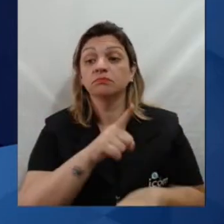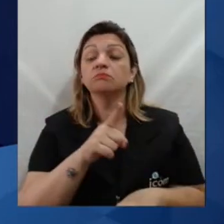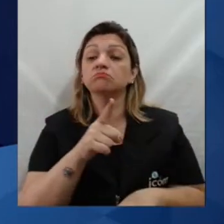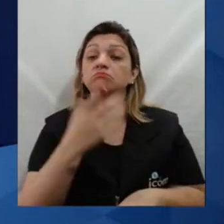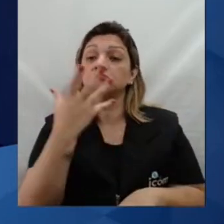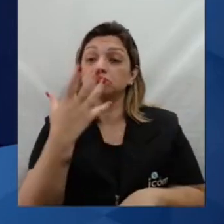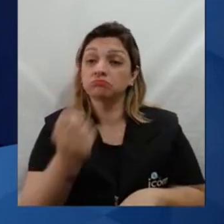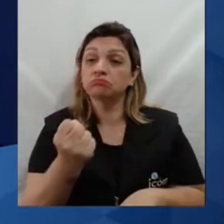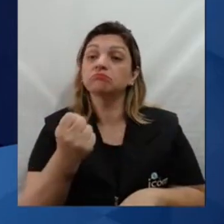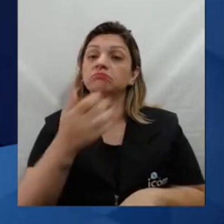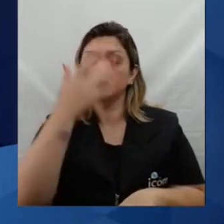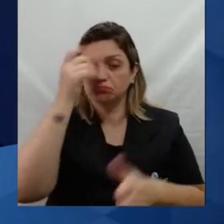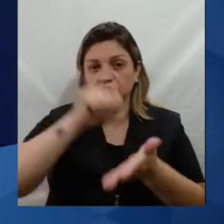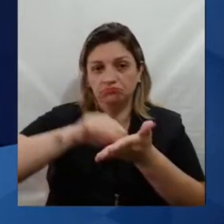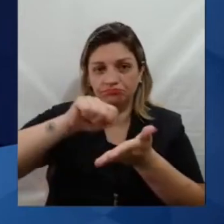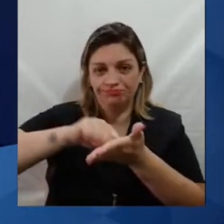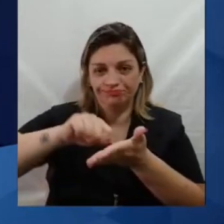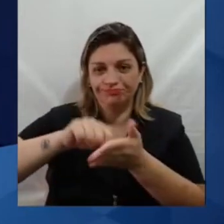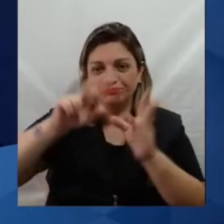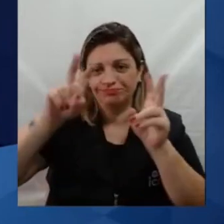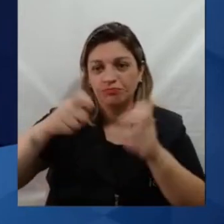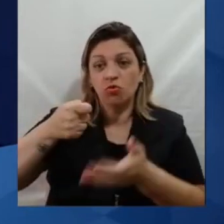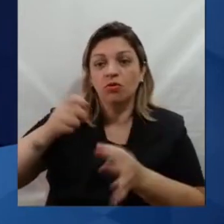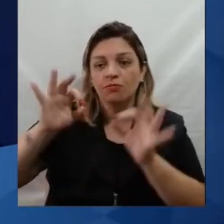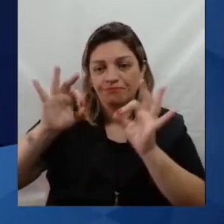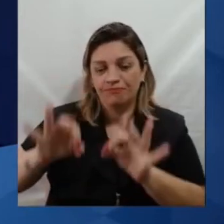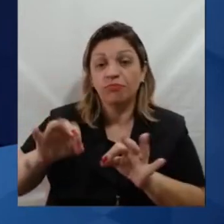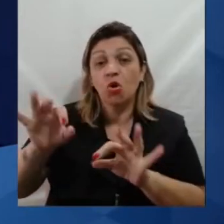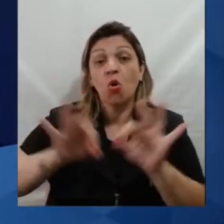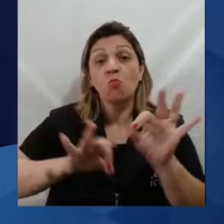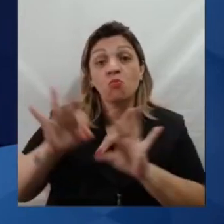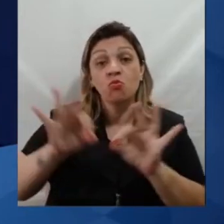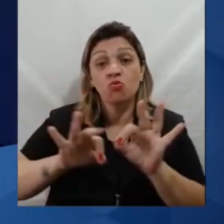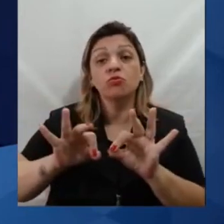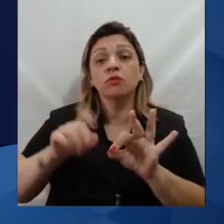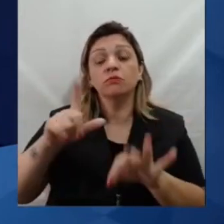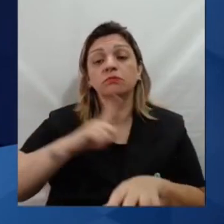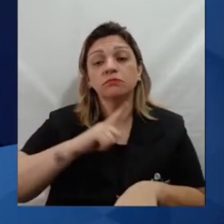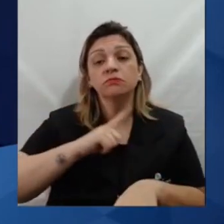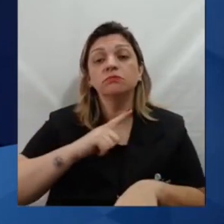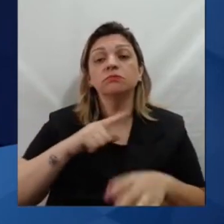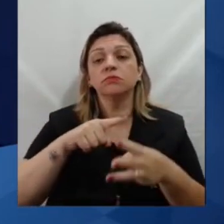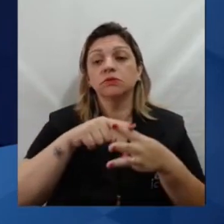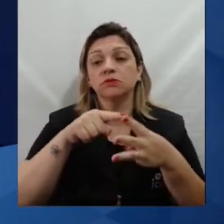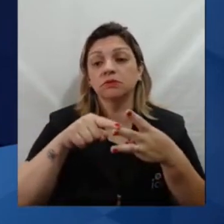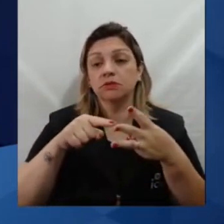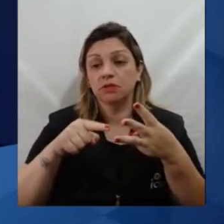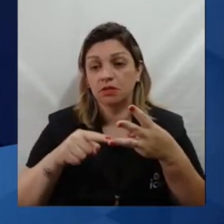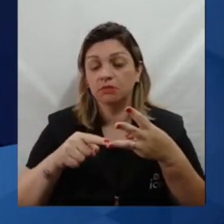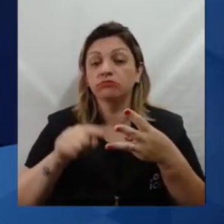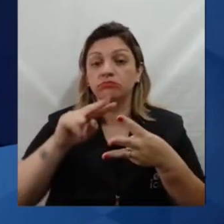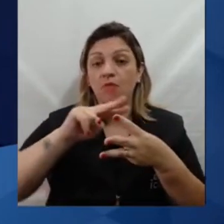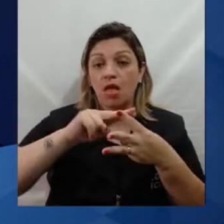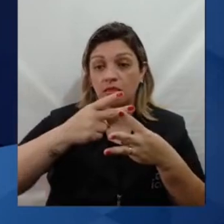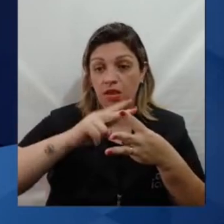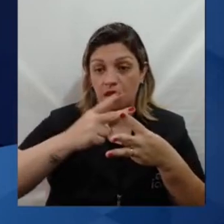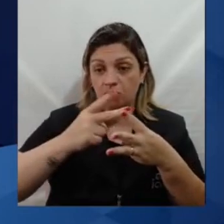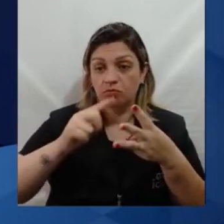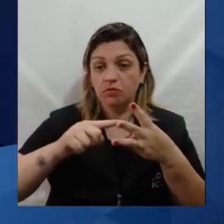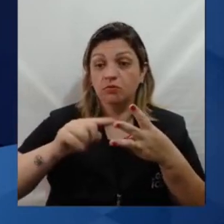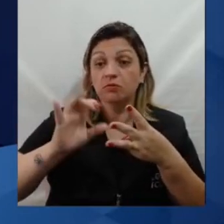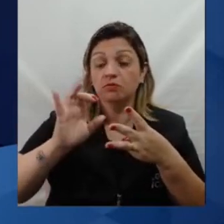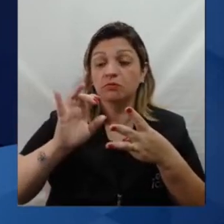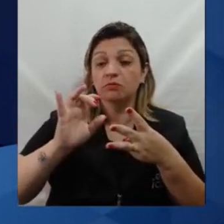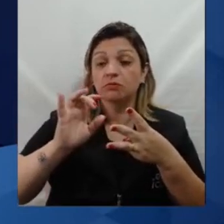autores oficiais do questionário e o projeto, então, ele foi constituído em 3 fases, que foi a tradução, a